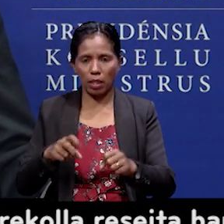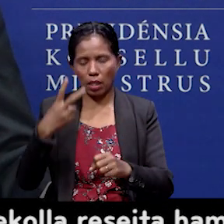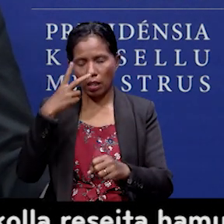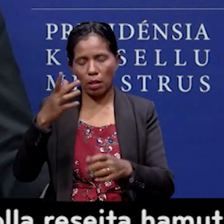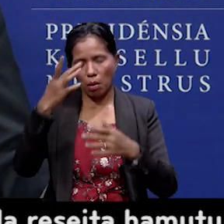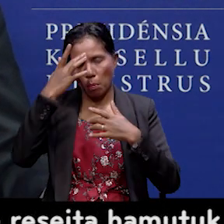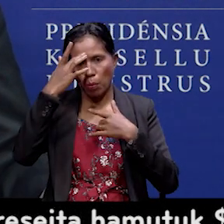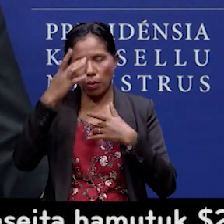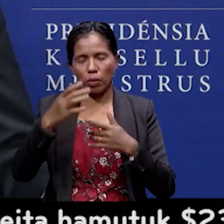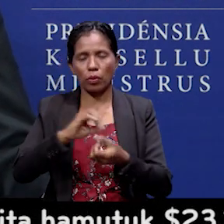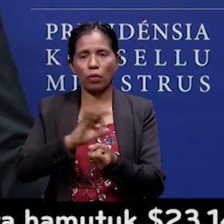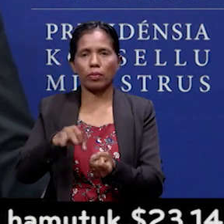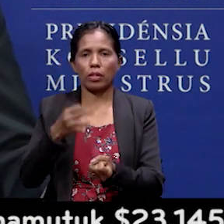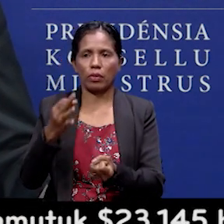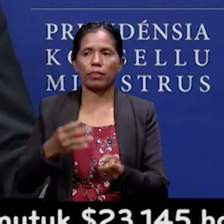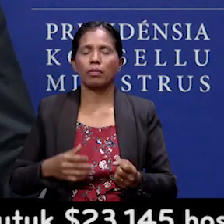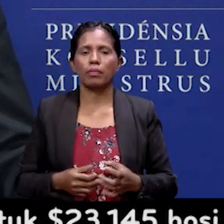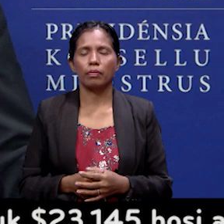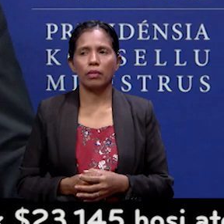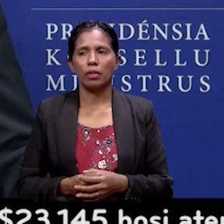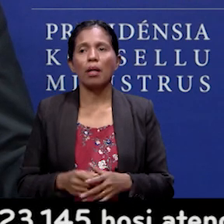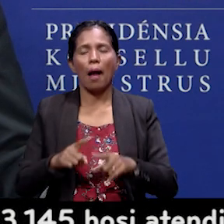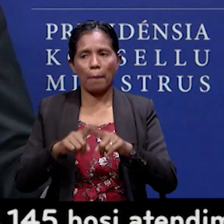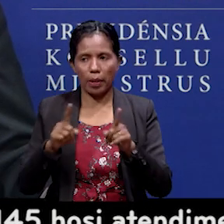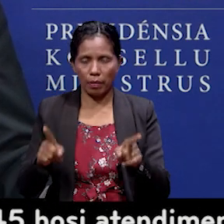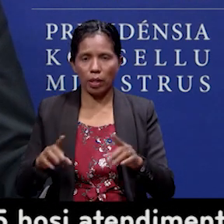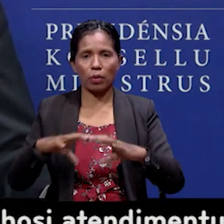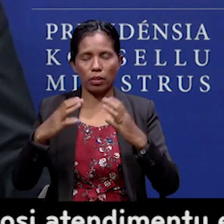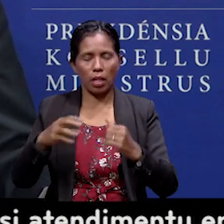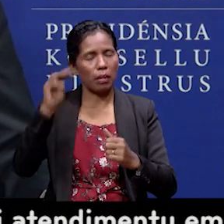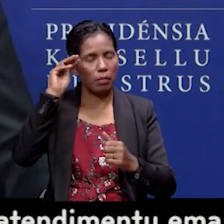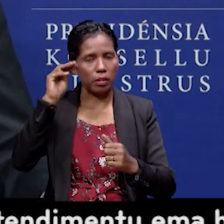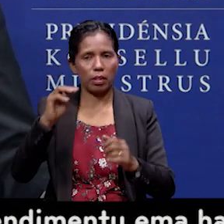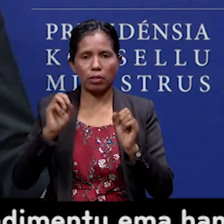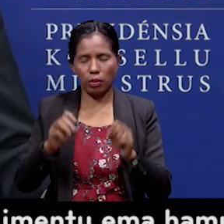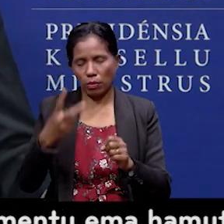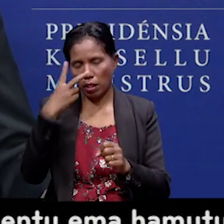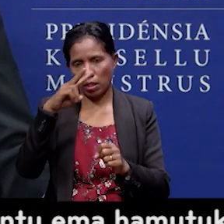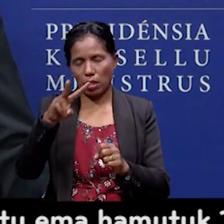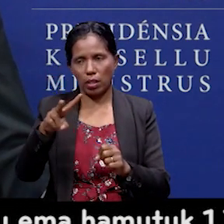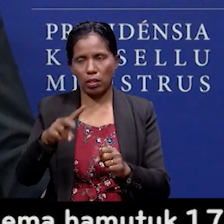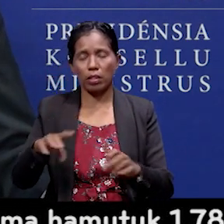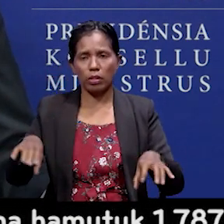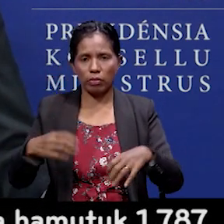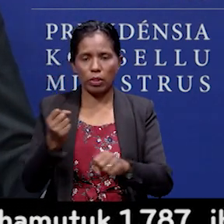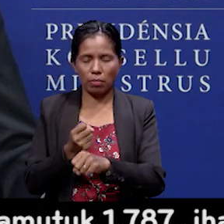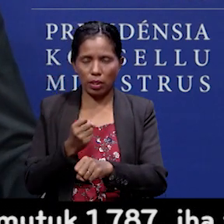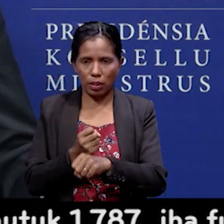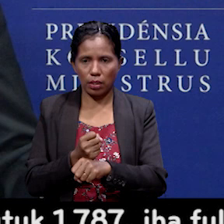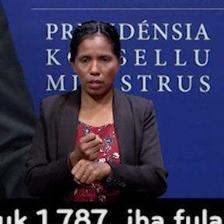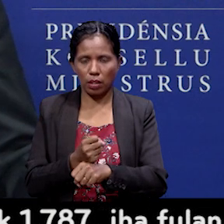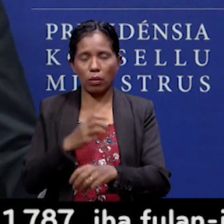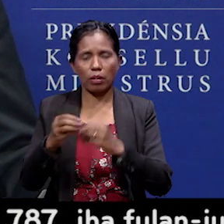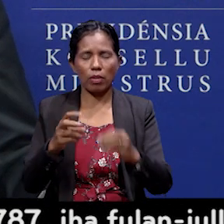moras COVID-19 ne. Mebe, Conselho de Ministro Mos, intensifica esforço ba